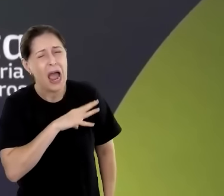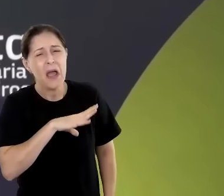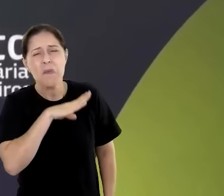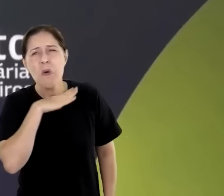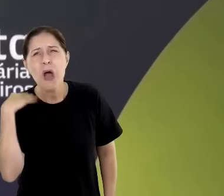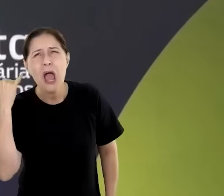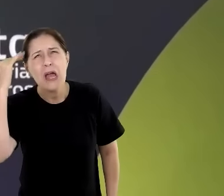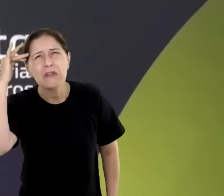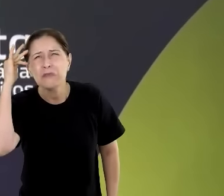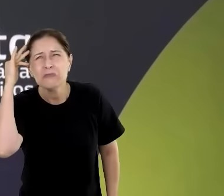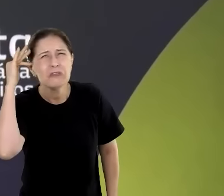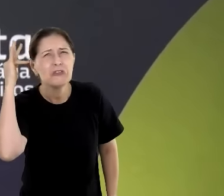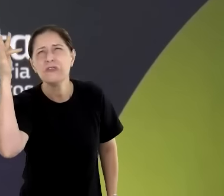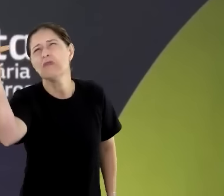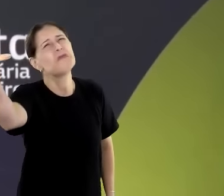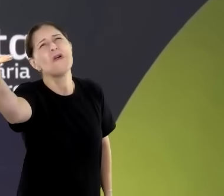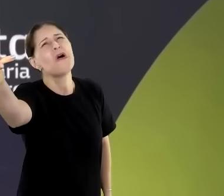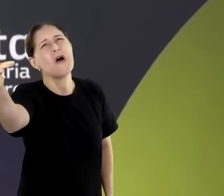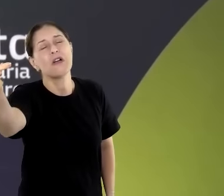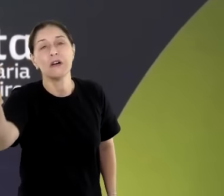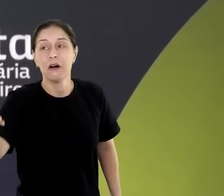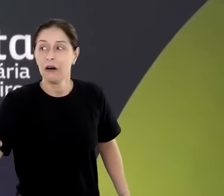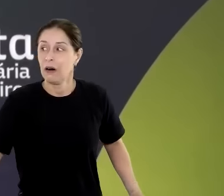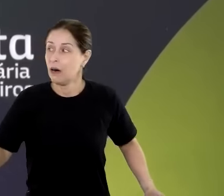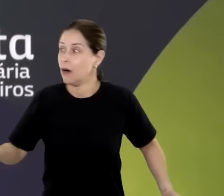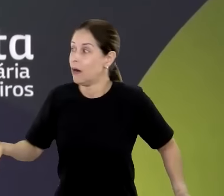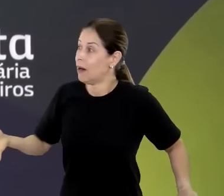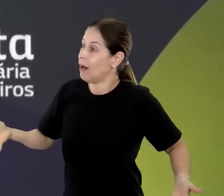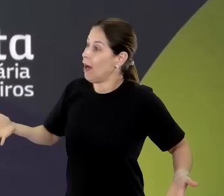Tem gente sofrendo antecipadamente.